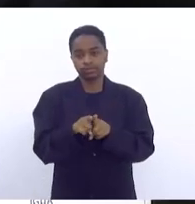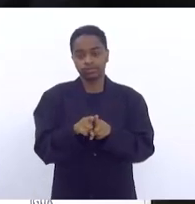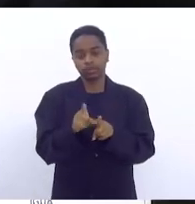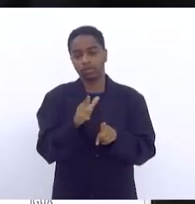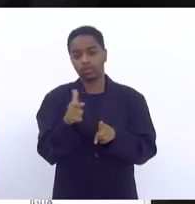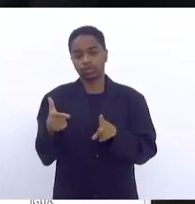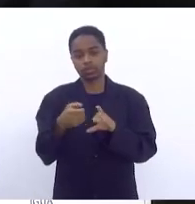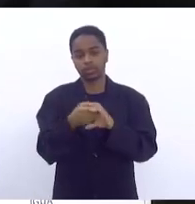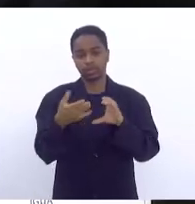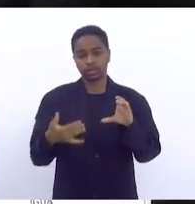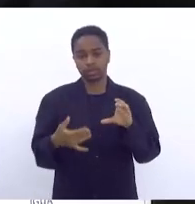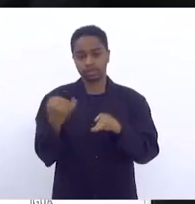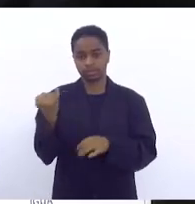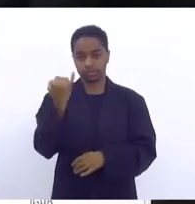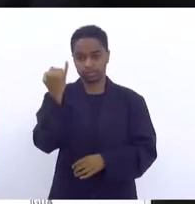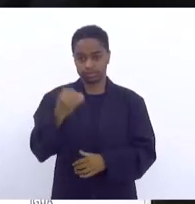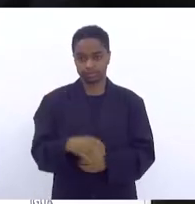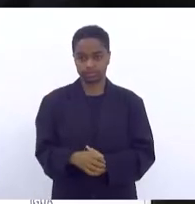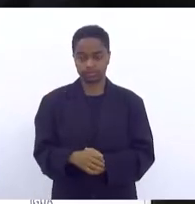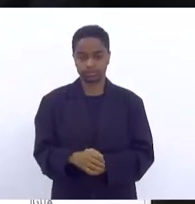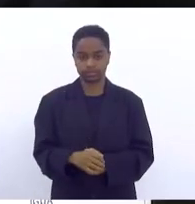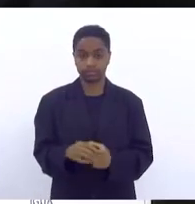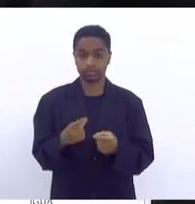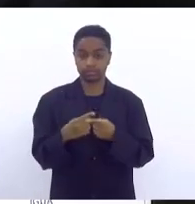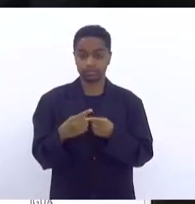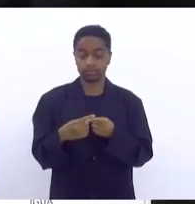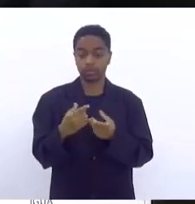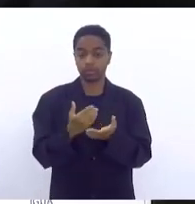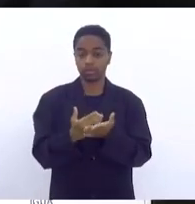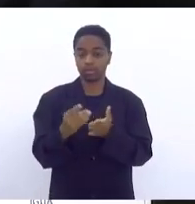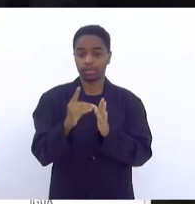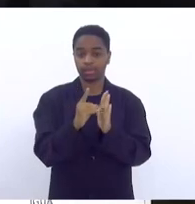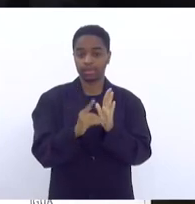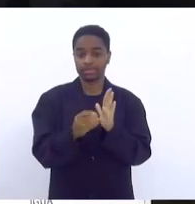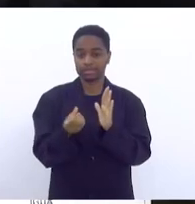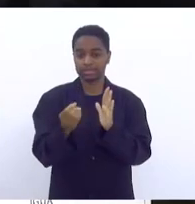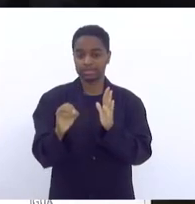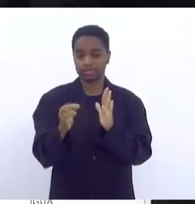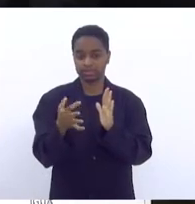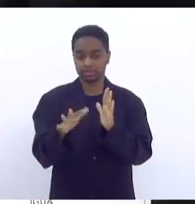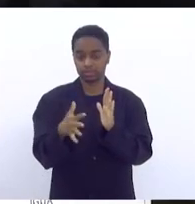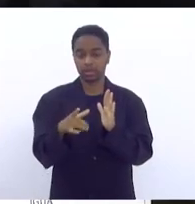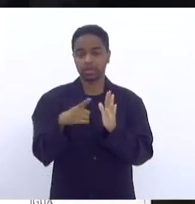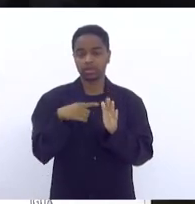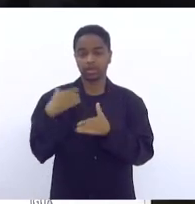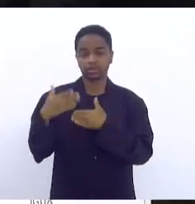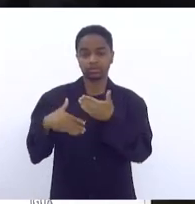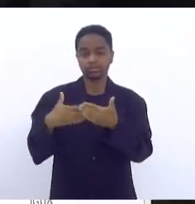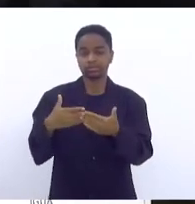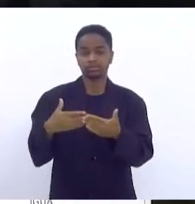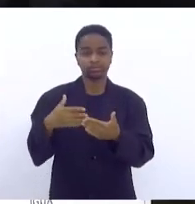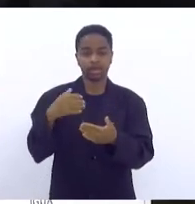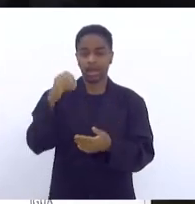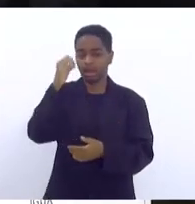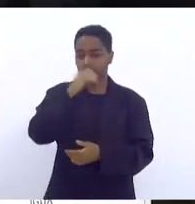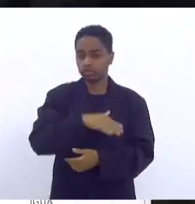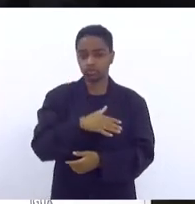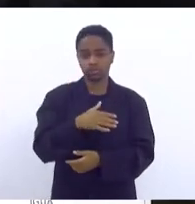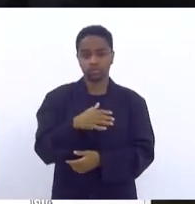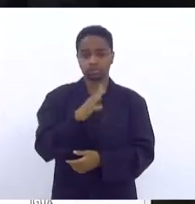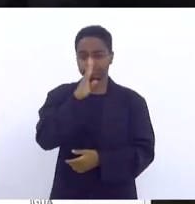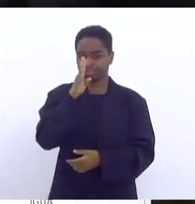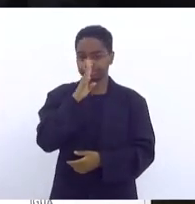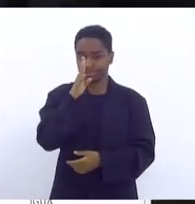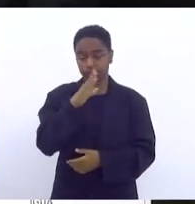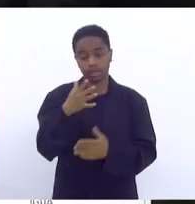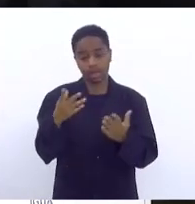aspecto muito importante deputada desde a década de 60 pelo menos a gente tem um crescimento desordenado absurdo que tem levado